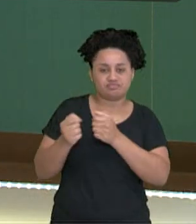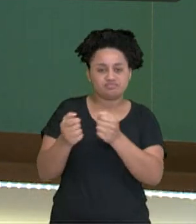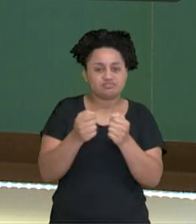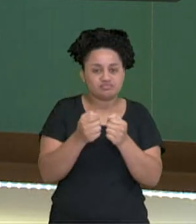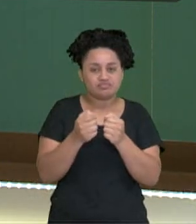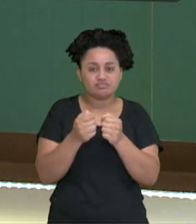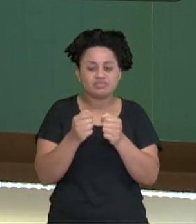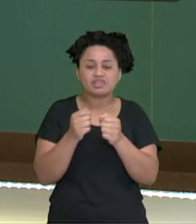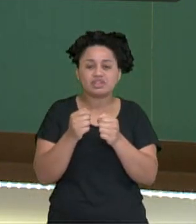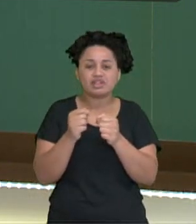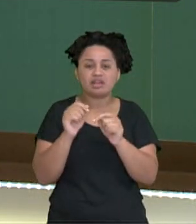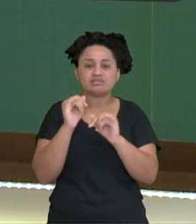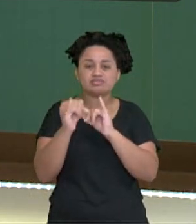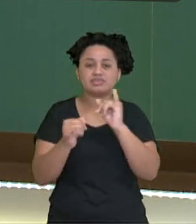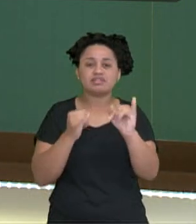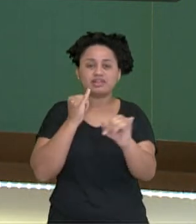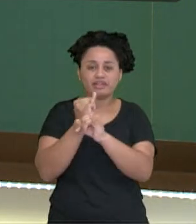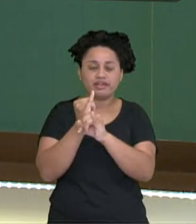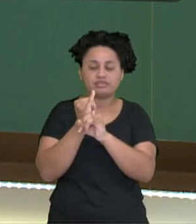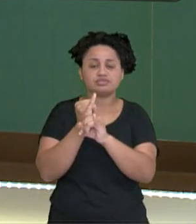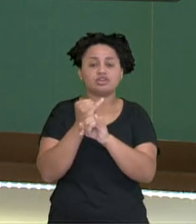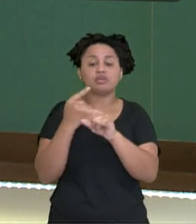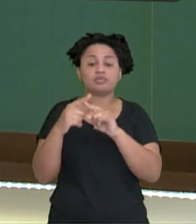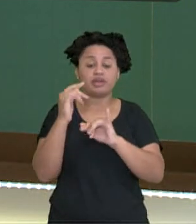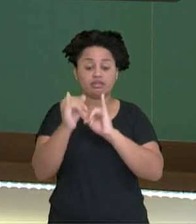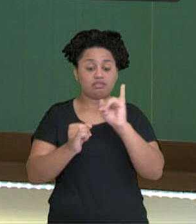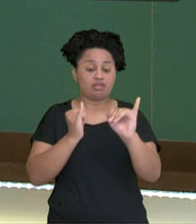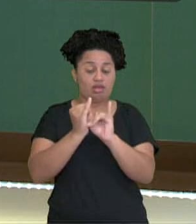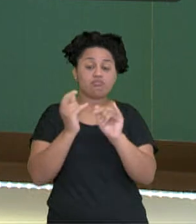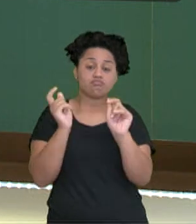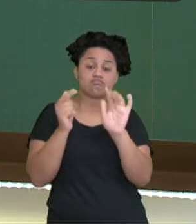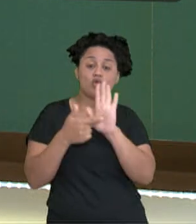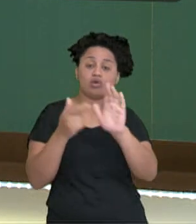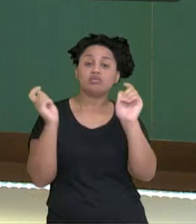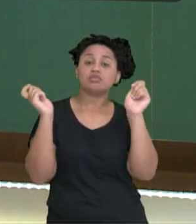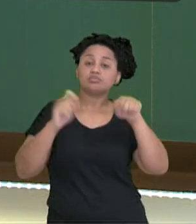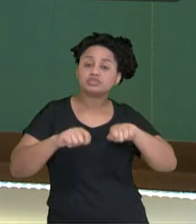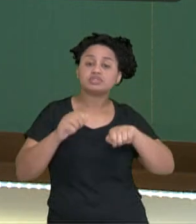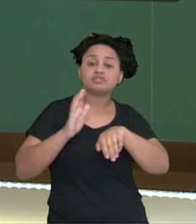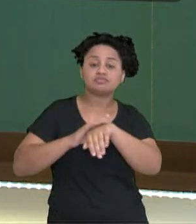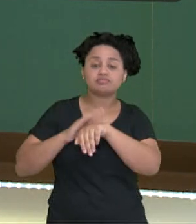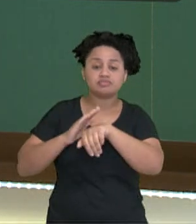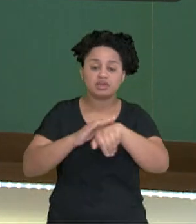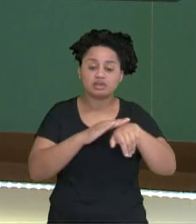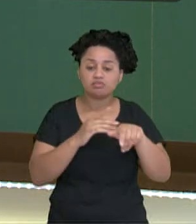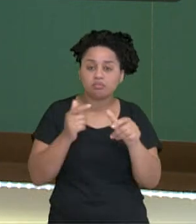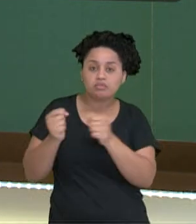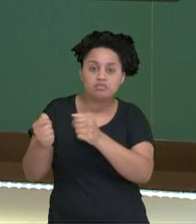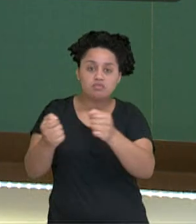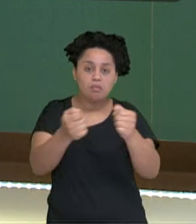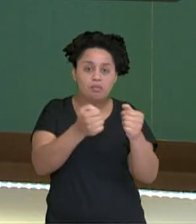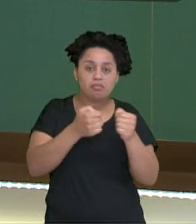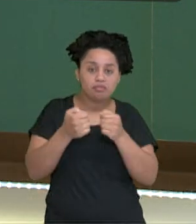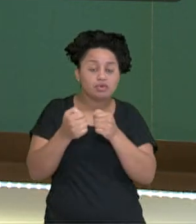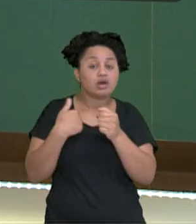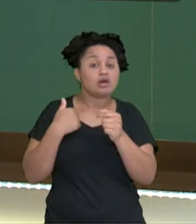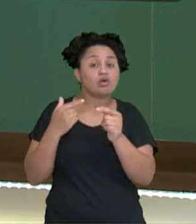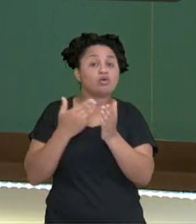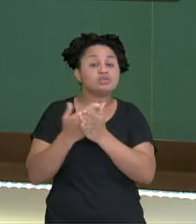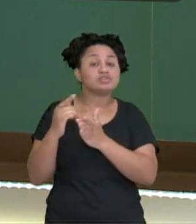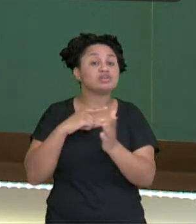permitia essa interação de jogadores à distância, as ligas online começaram a ficar